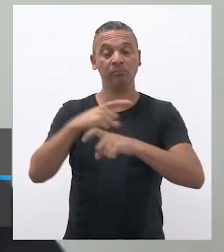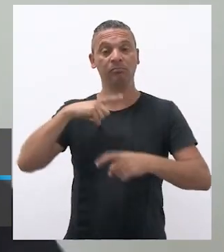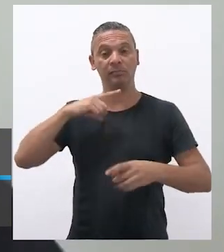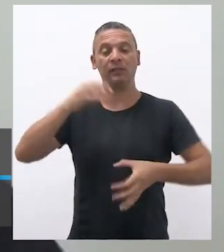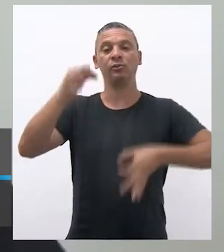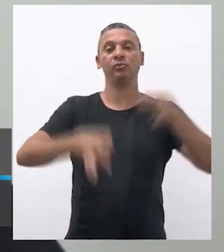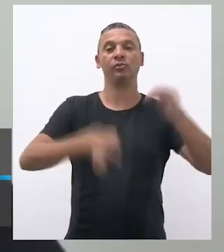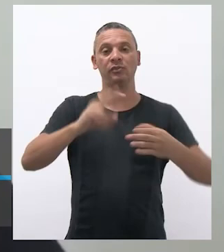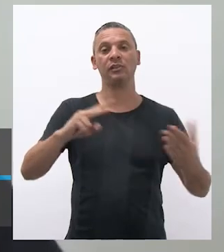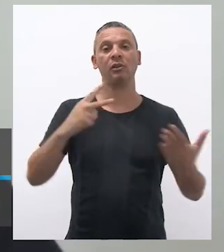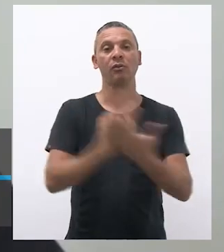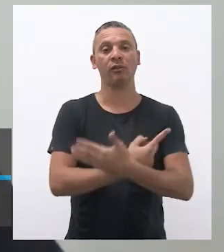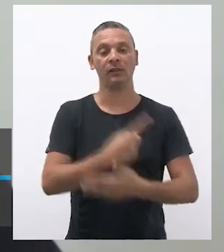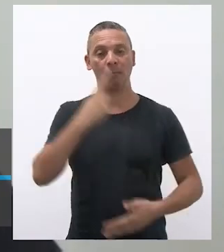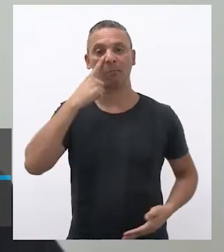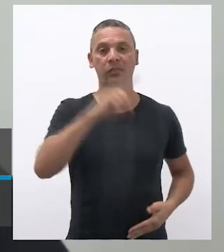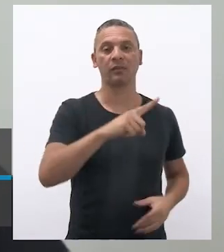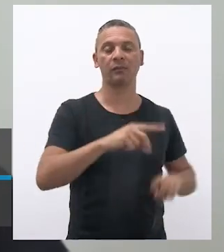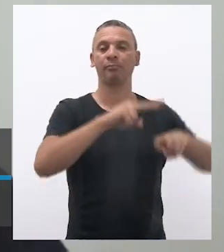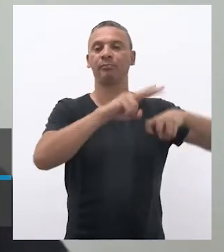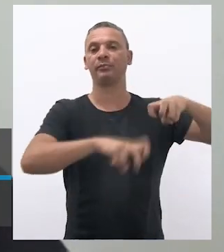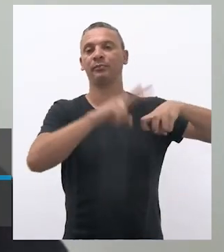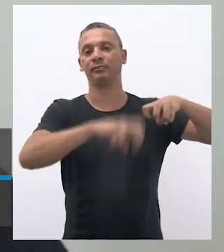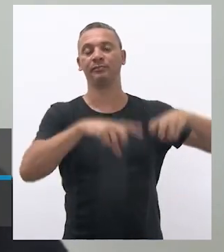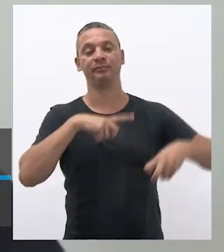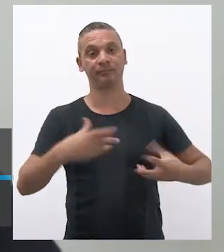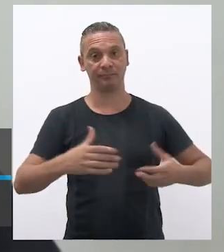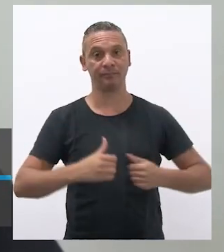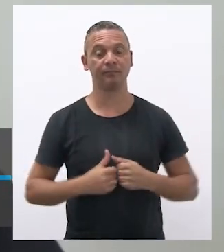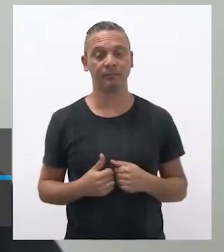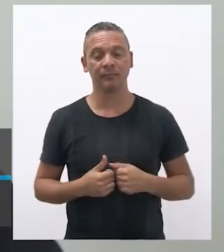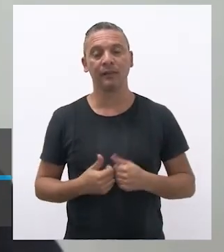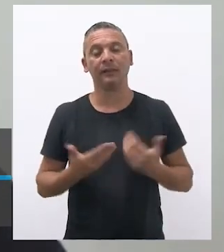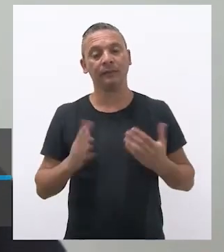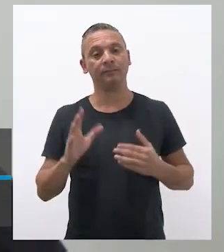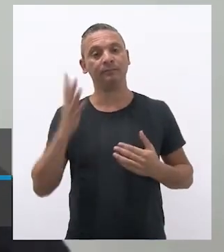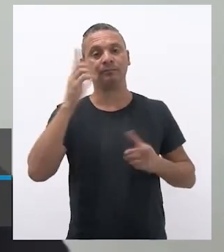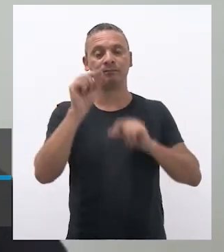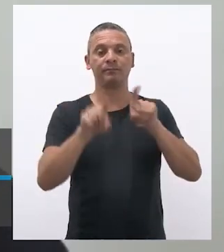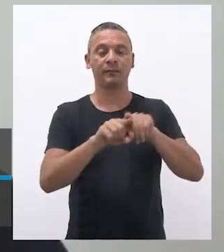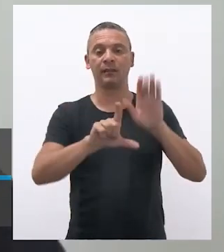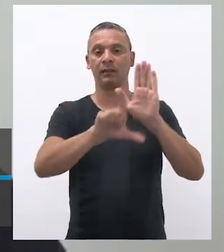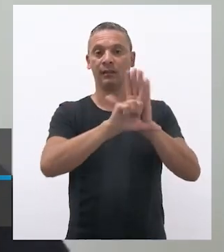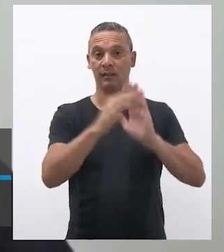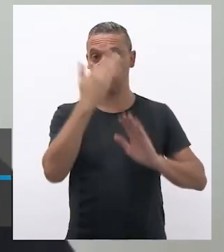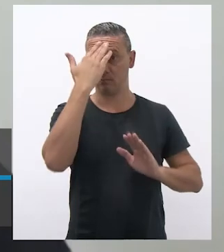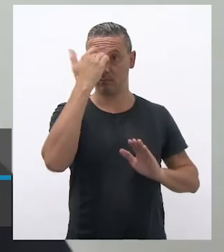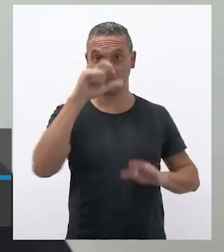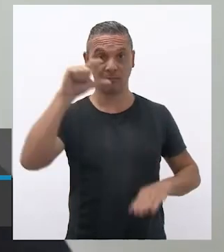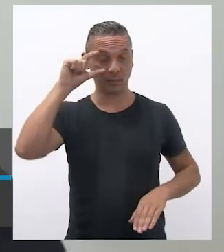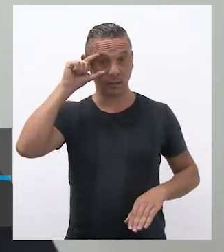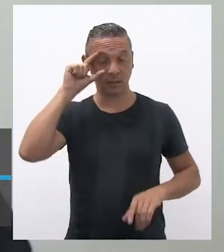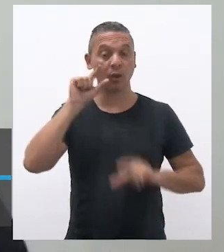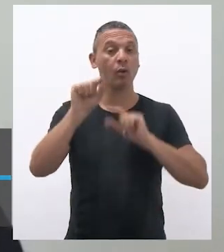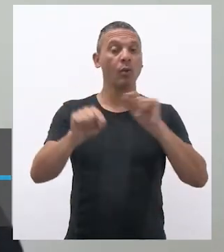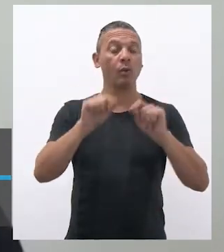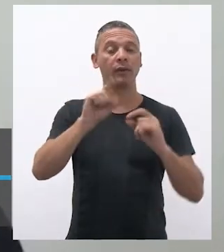de violação de gênero, né? No caso específico da Lei Maria da Penha, o